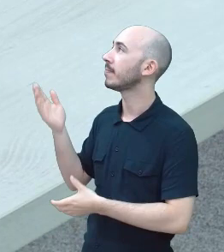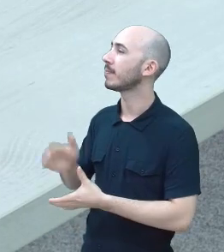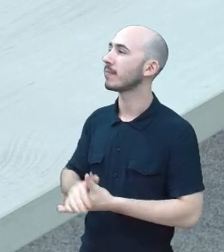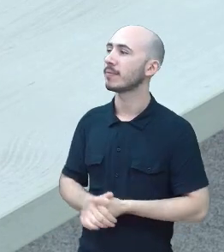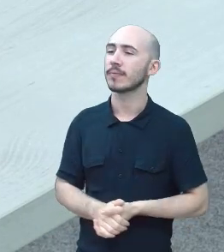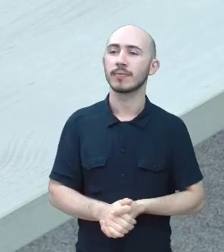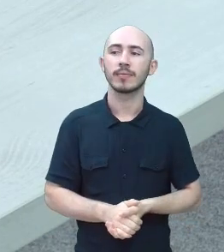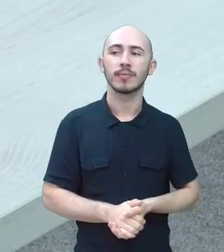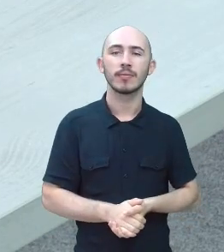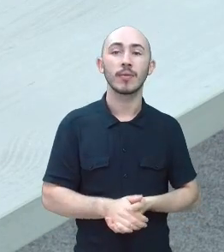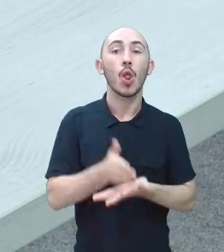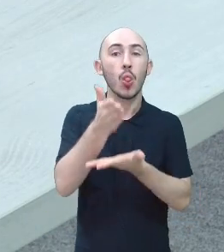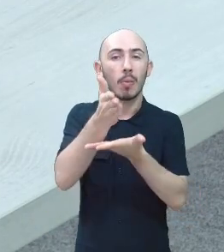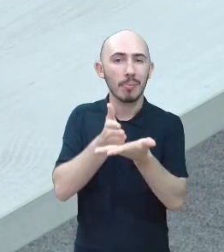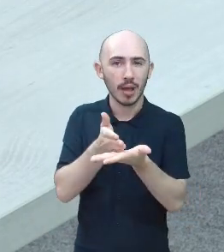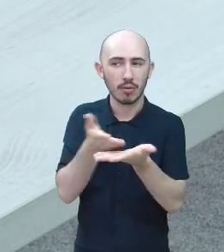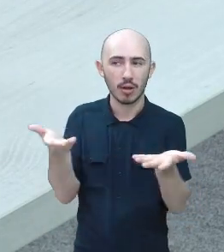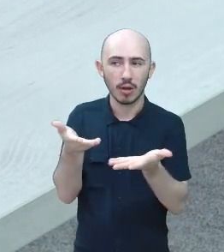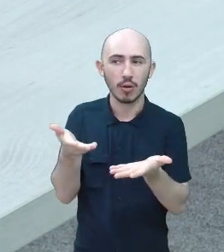exata do meio.